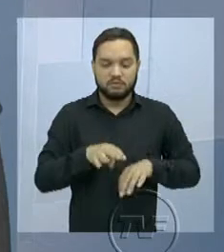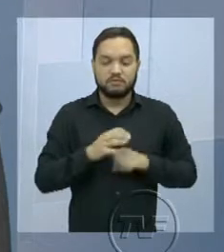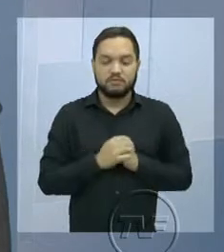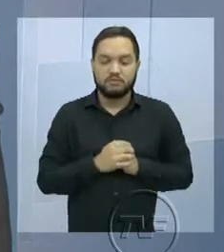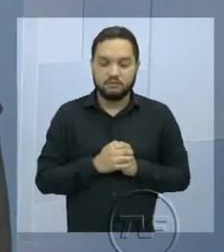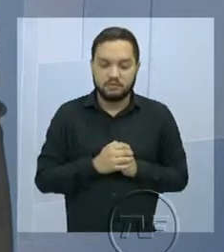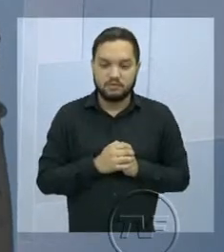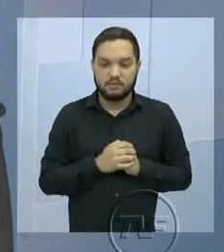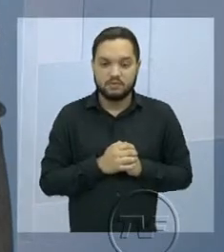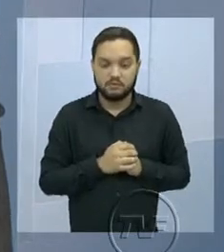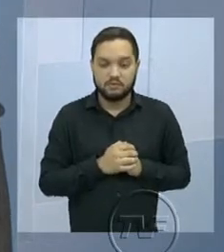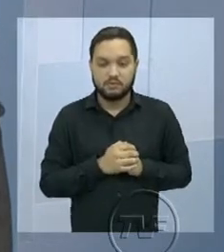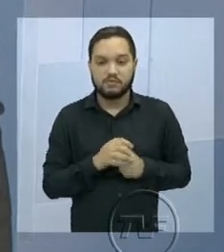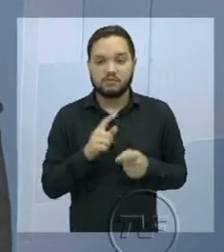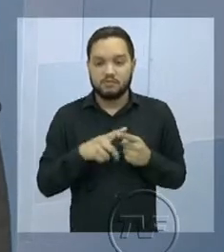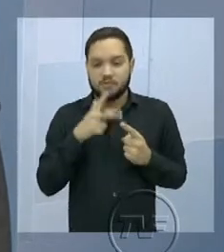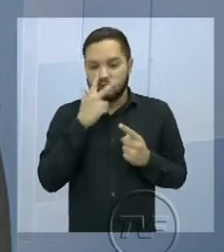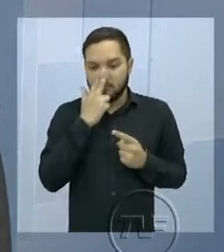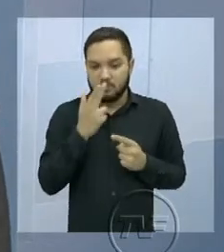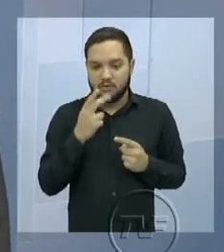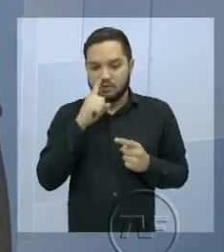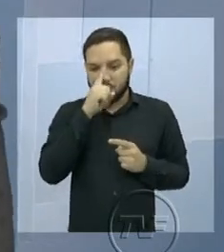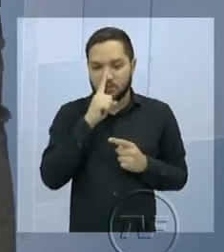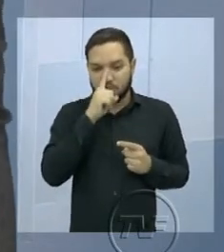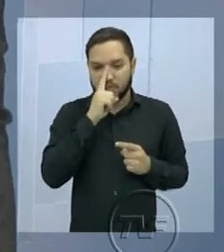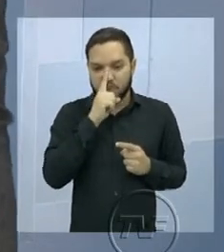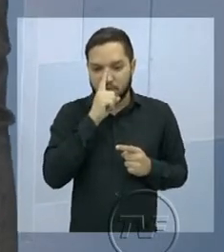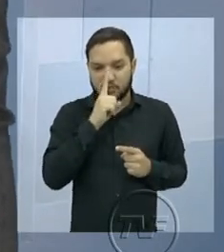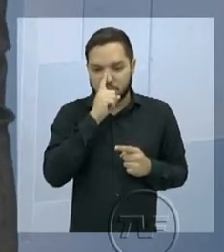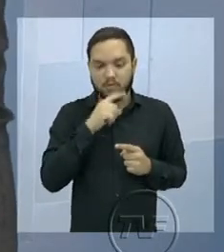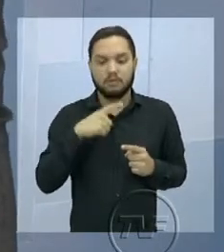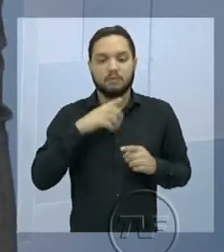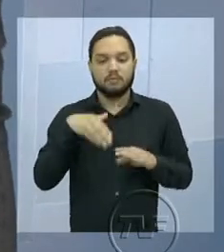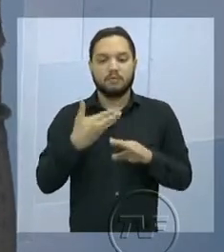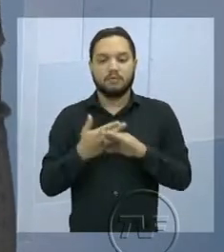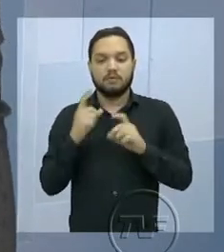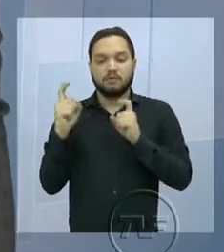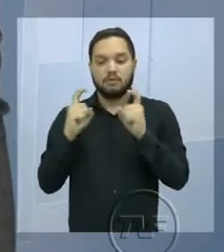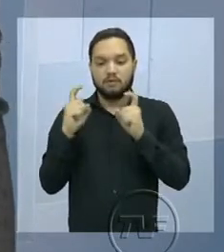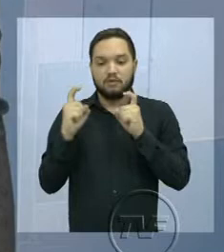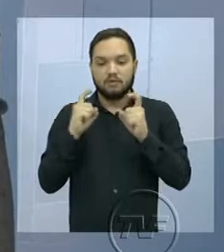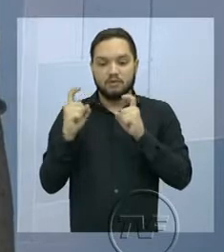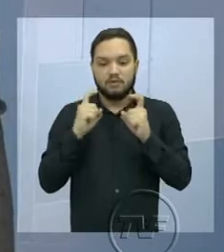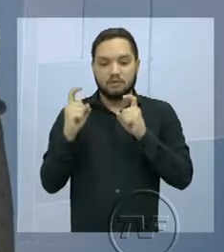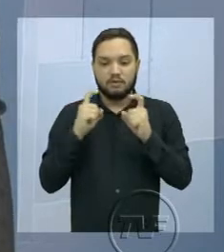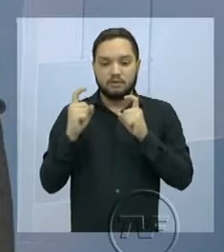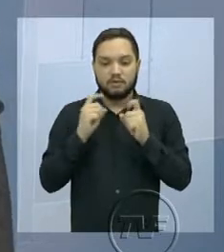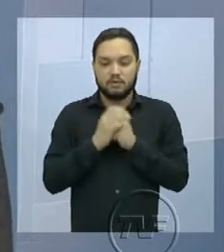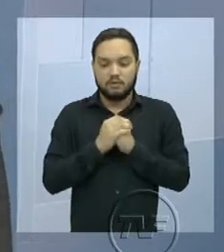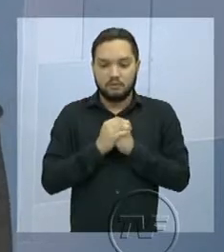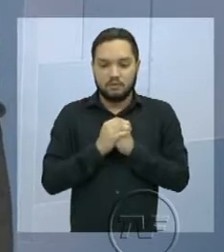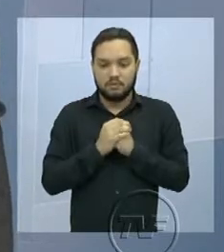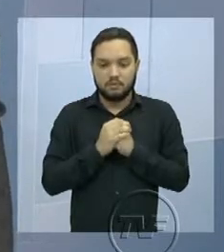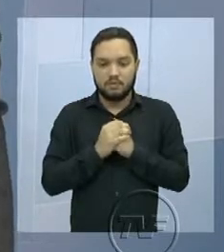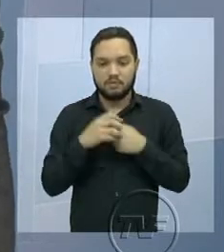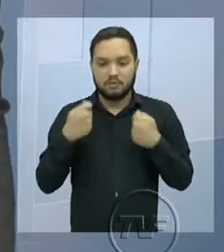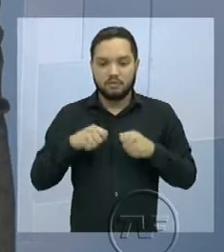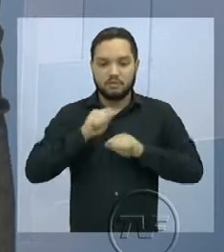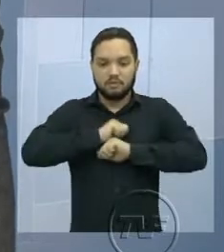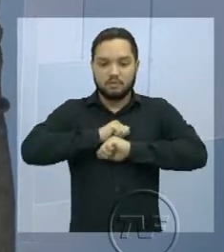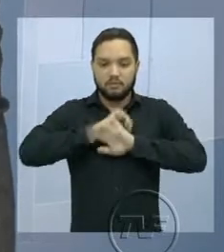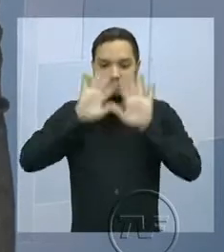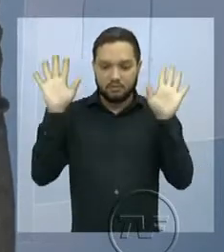tivesse sendo ameaçada, e não está. Está sendo discutido uma realocação de recursos. Isso também precisa ficar